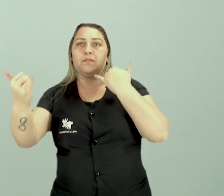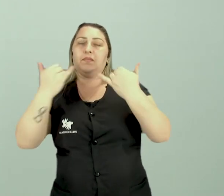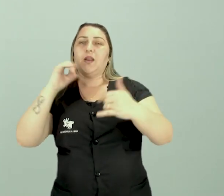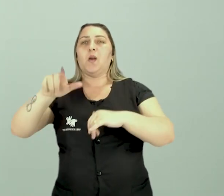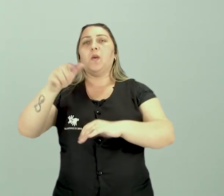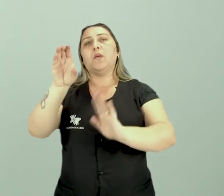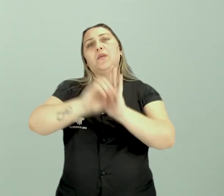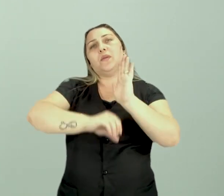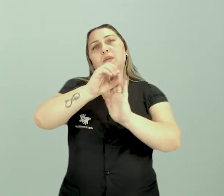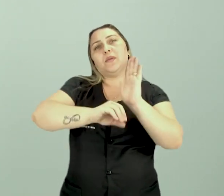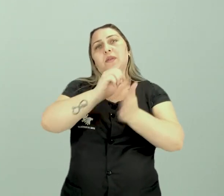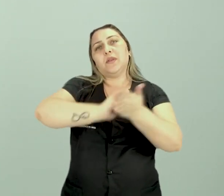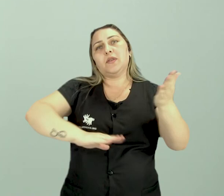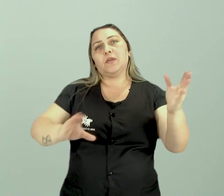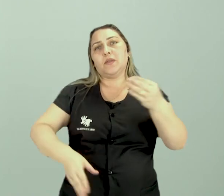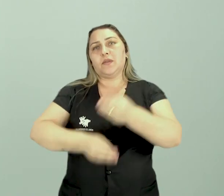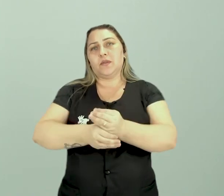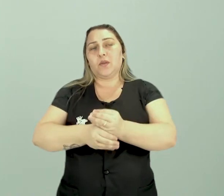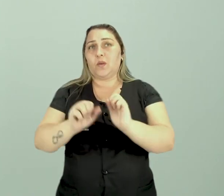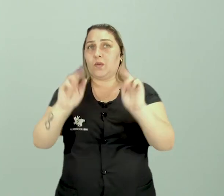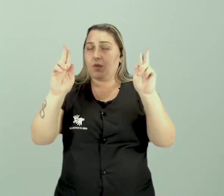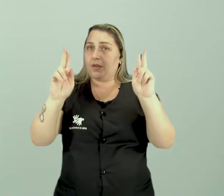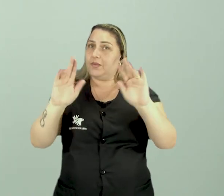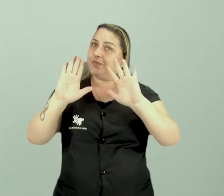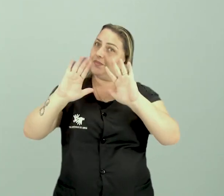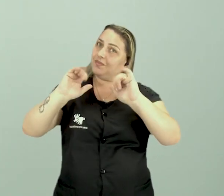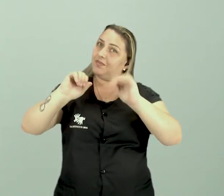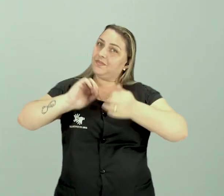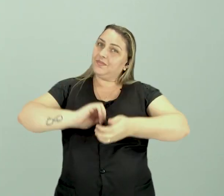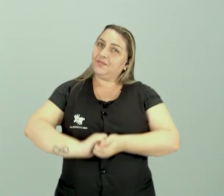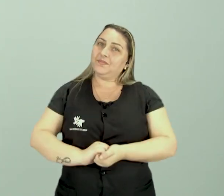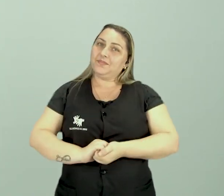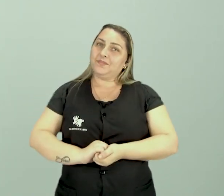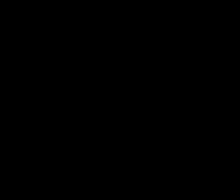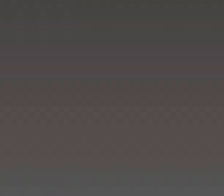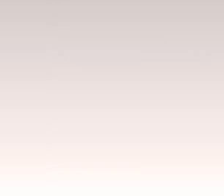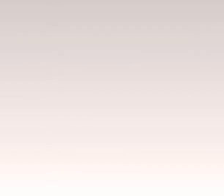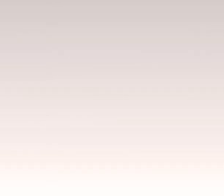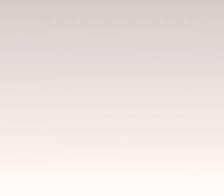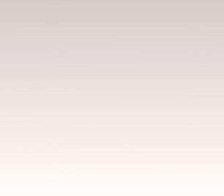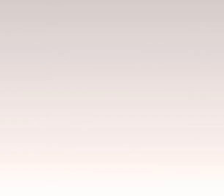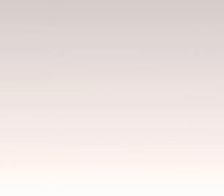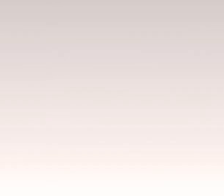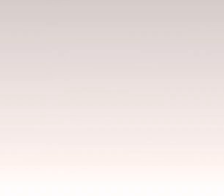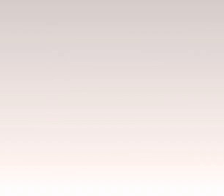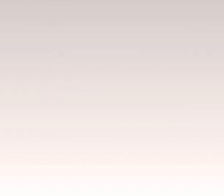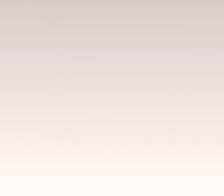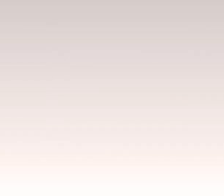conteúdos e atividades complementares, ok? See you next class!